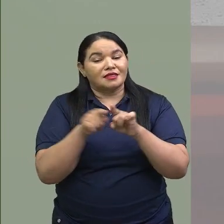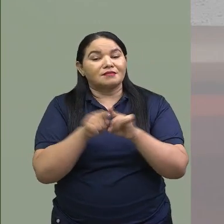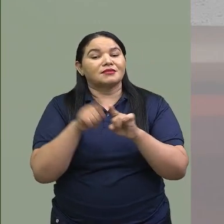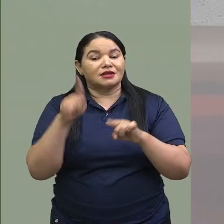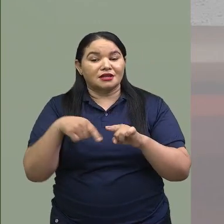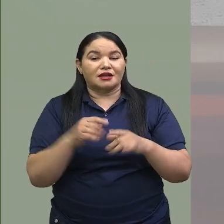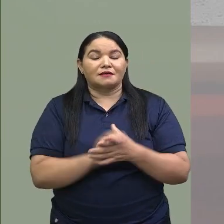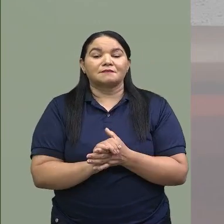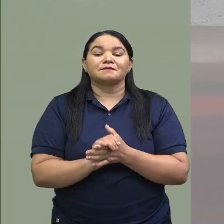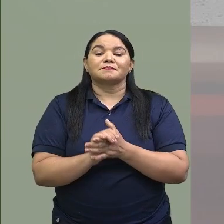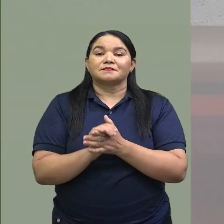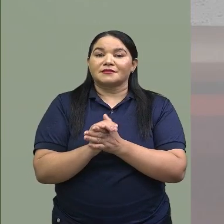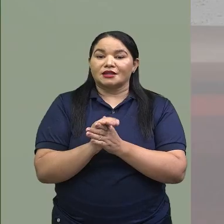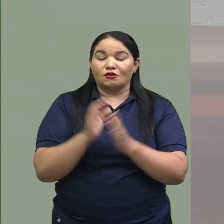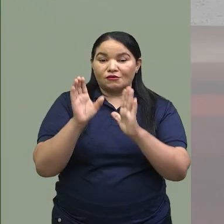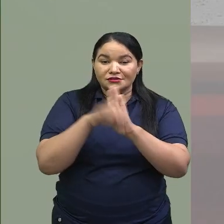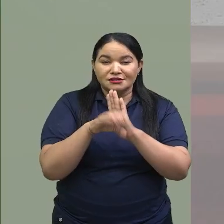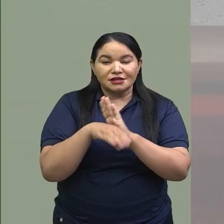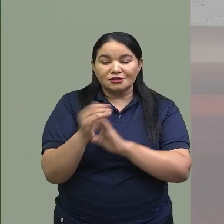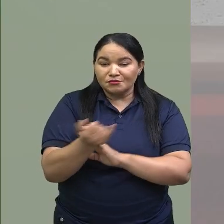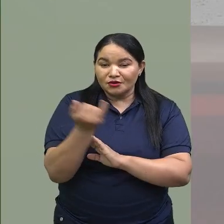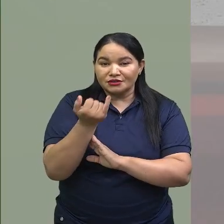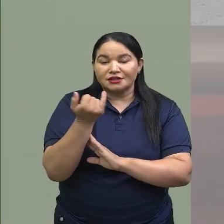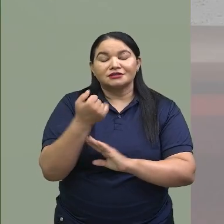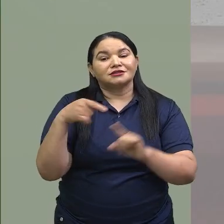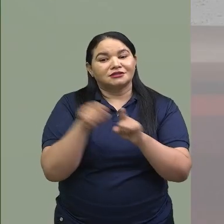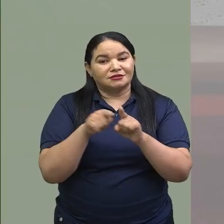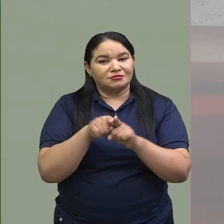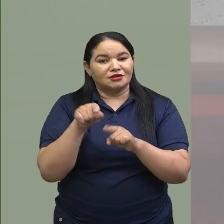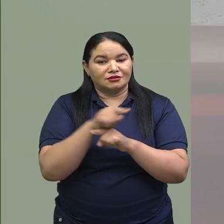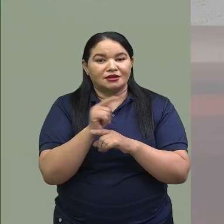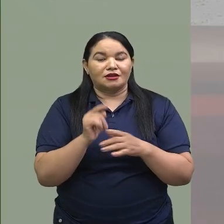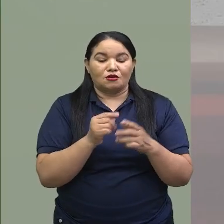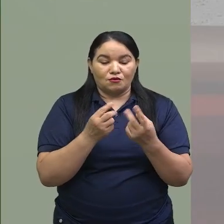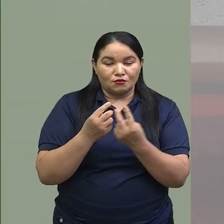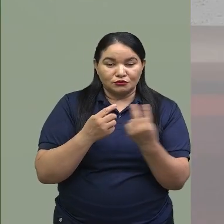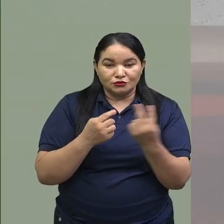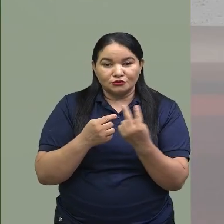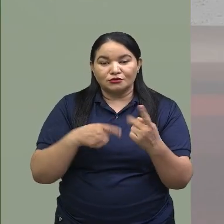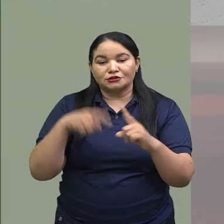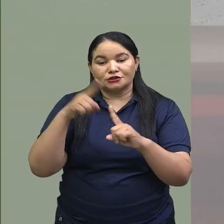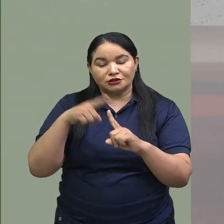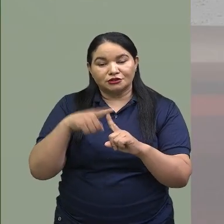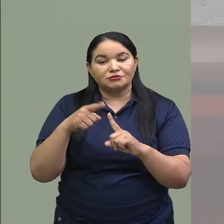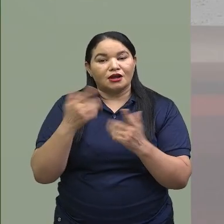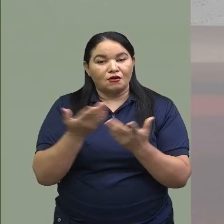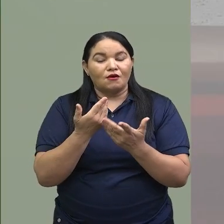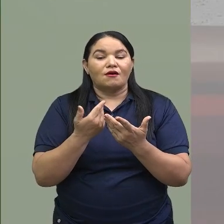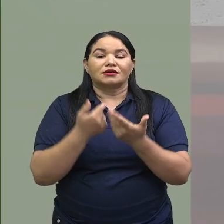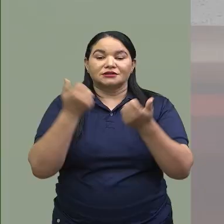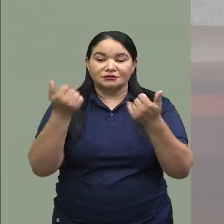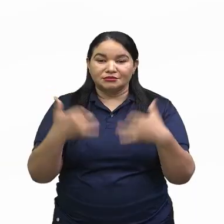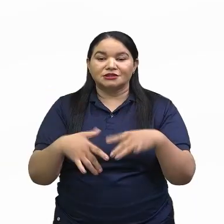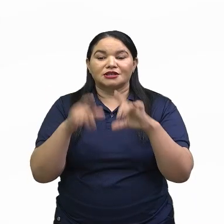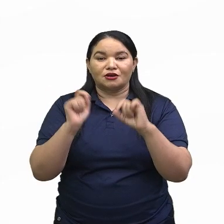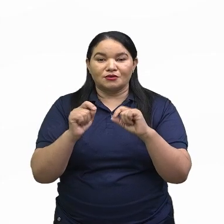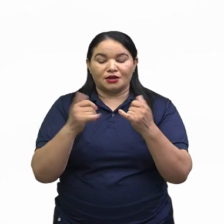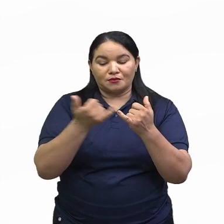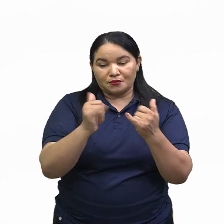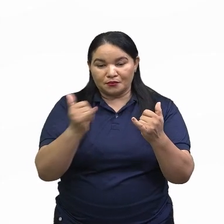fundamentais aí para a aula, dos geradores e receptores, nós vamos voltar com os circuitos elétricos. Vejam